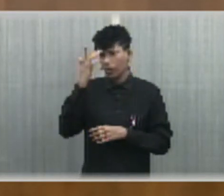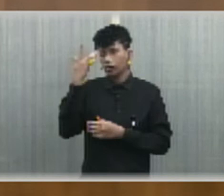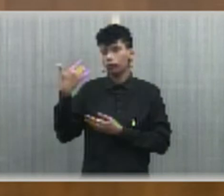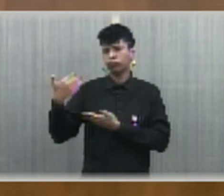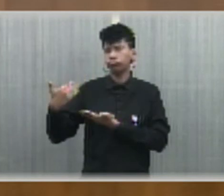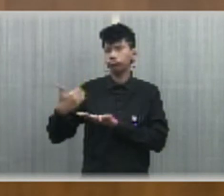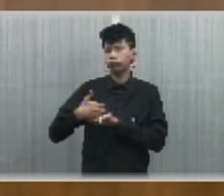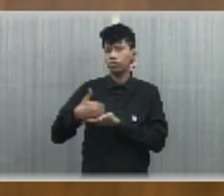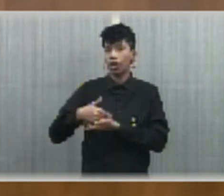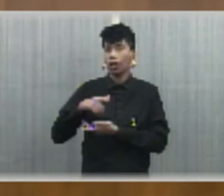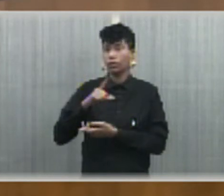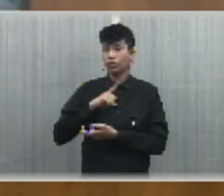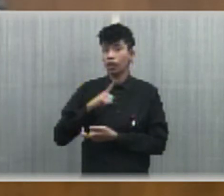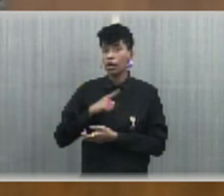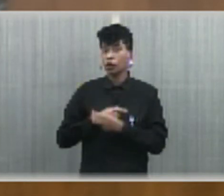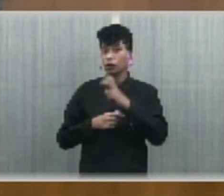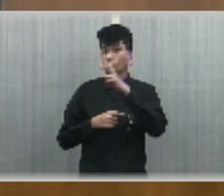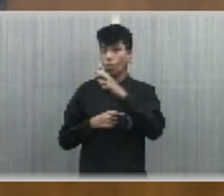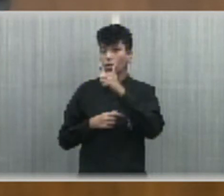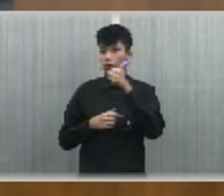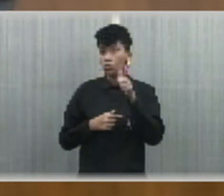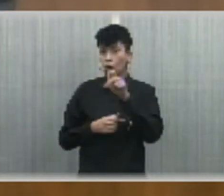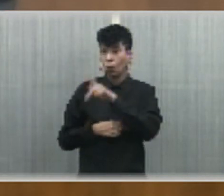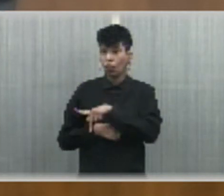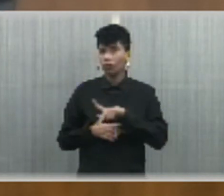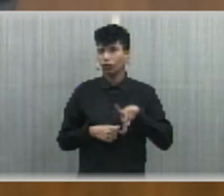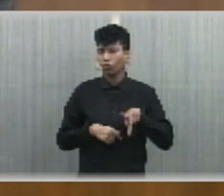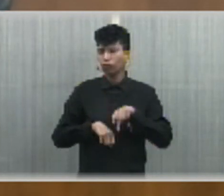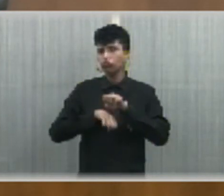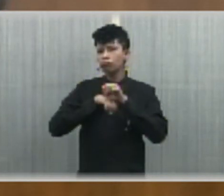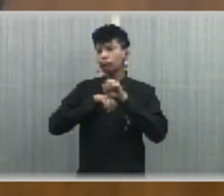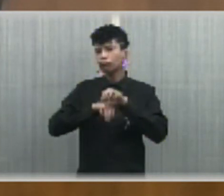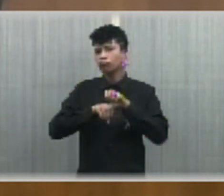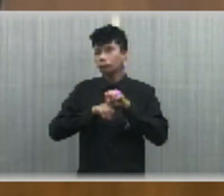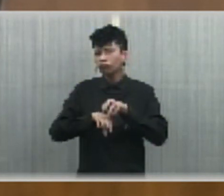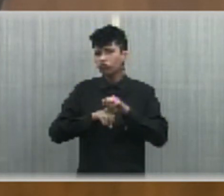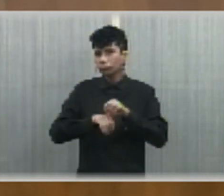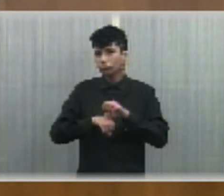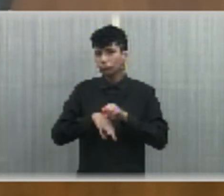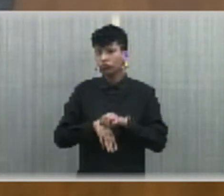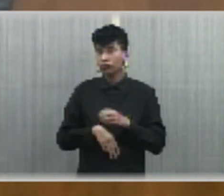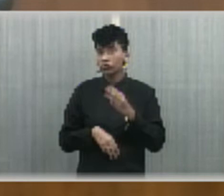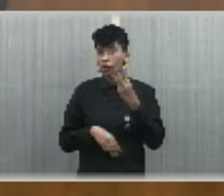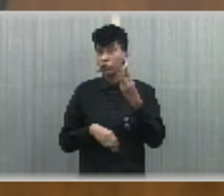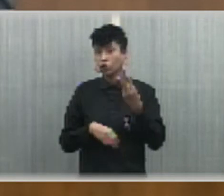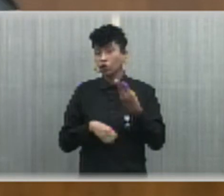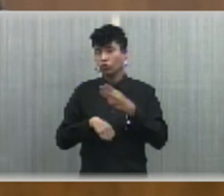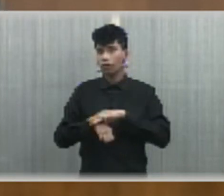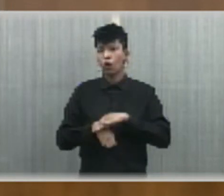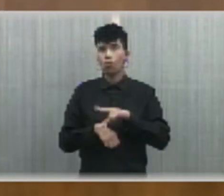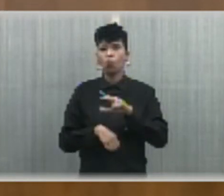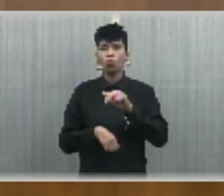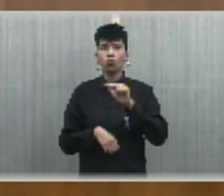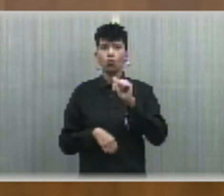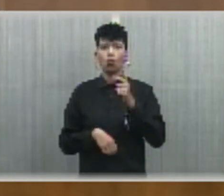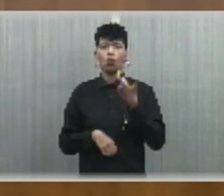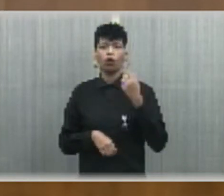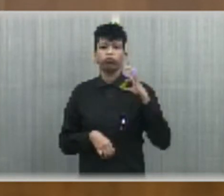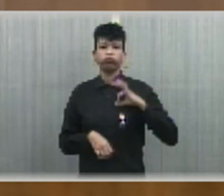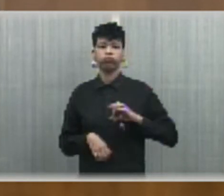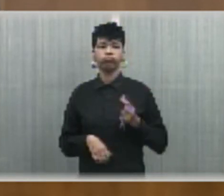Lá tem 51 professores que deram aula 3 meses, nunca receberam um